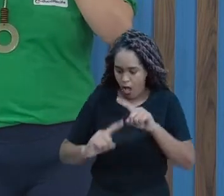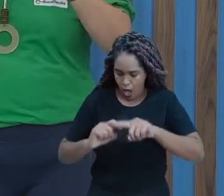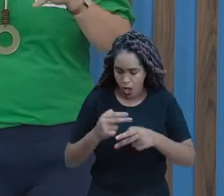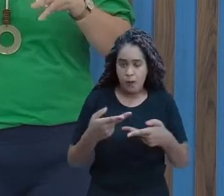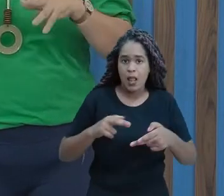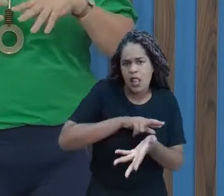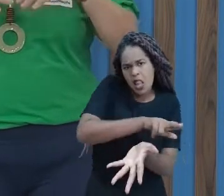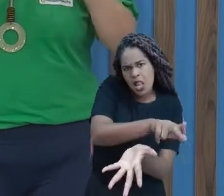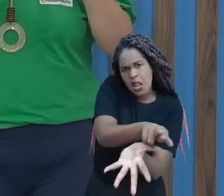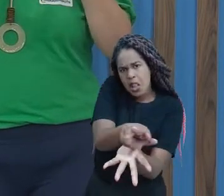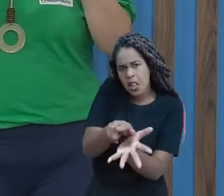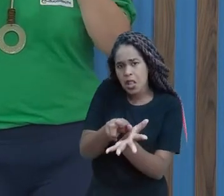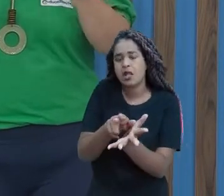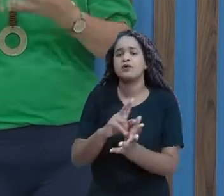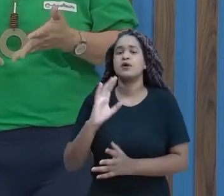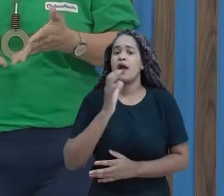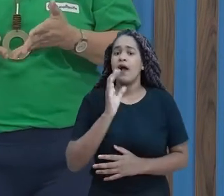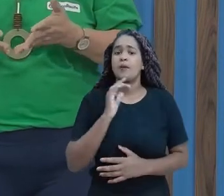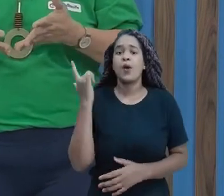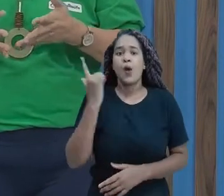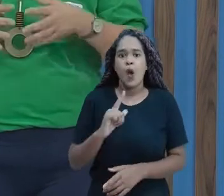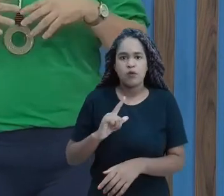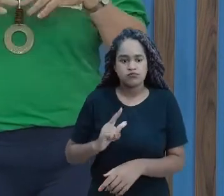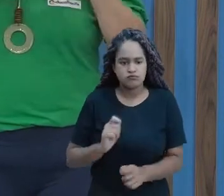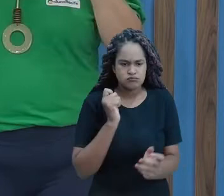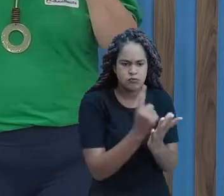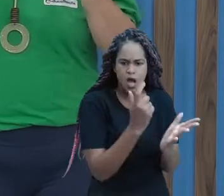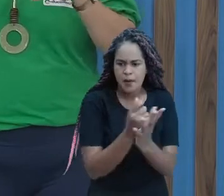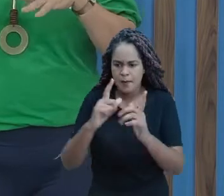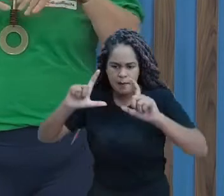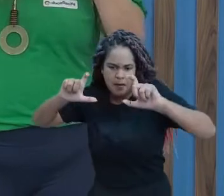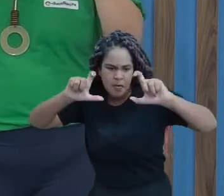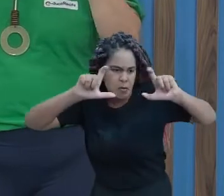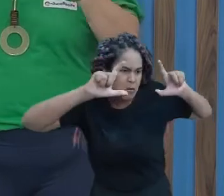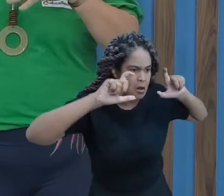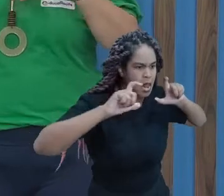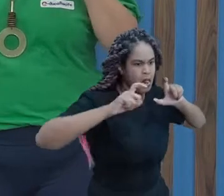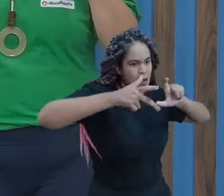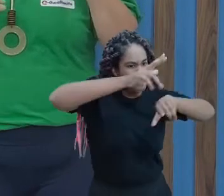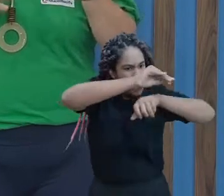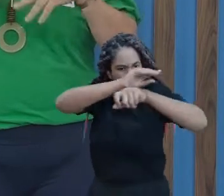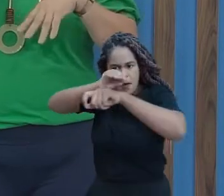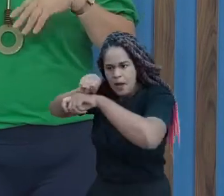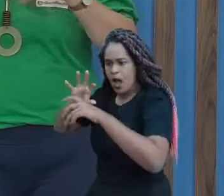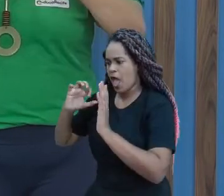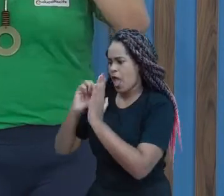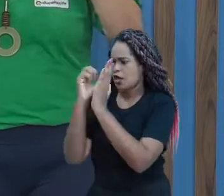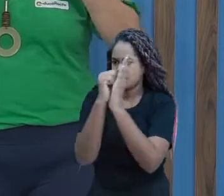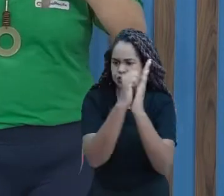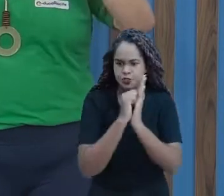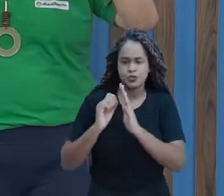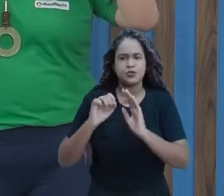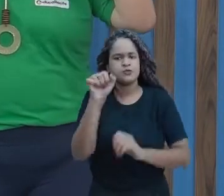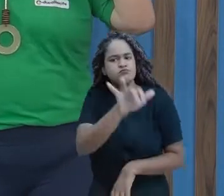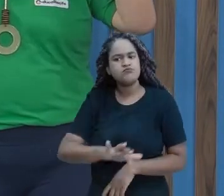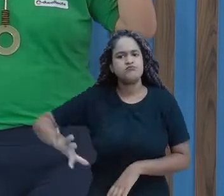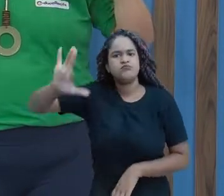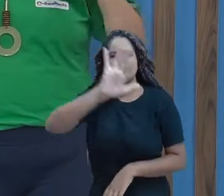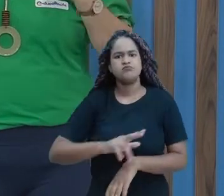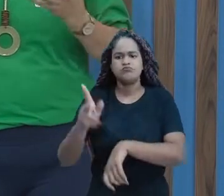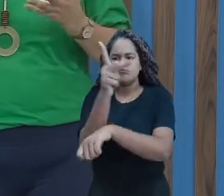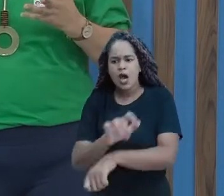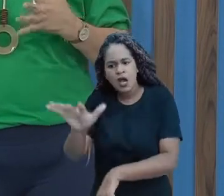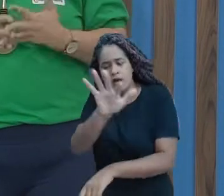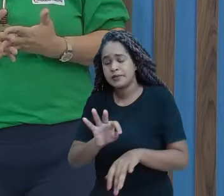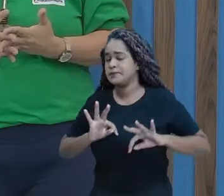muito rápido que as pessoas tinham acesso a câmeras e podiam registrar, fotografar, né, retratos, imagens,